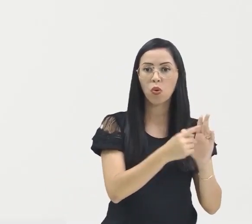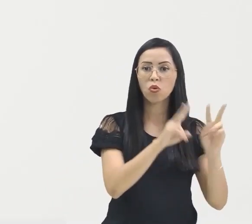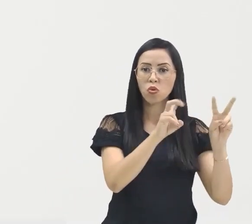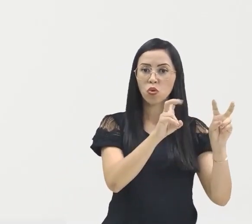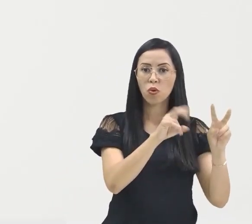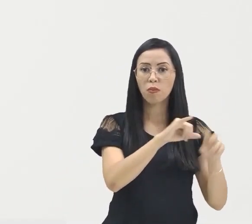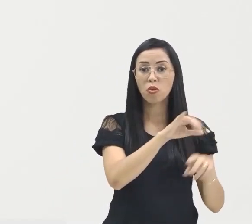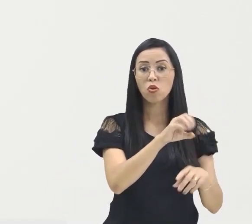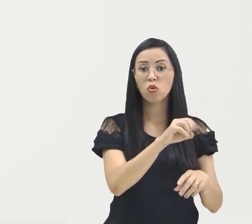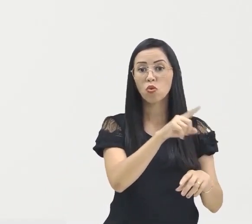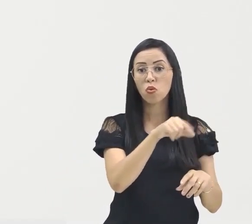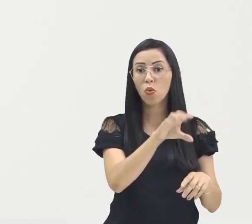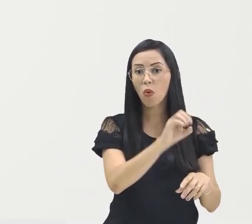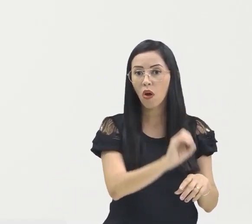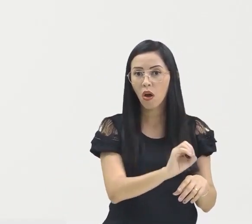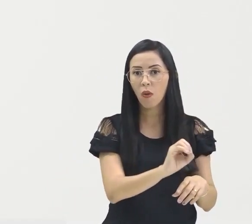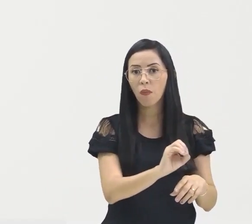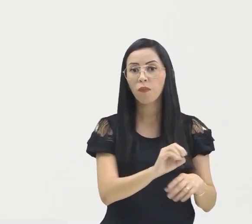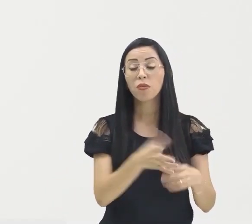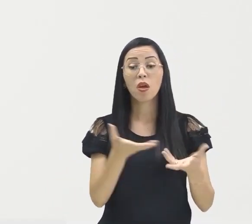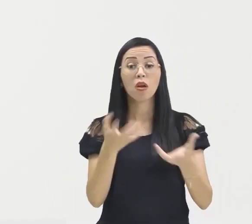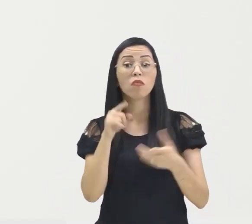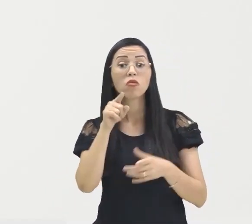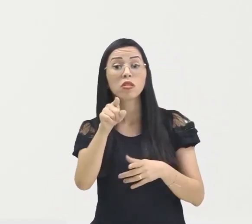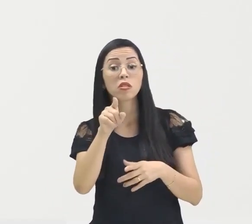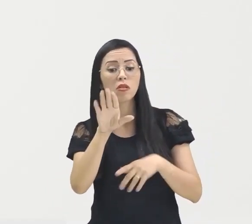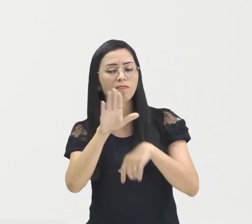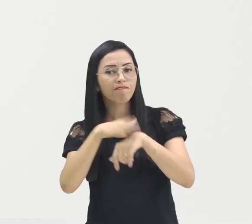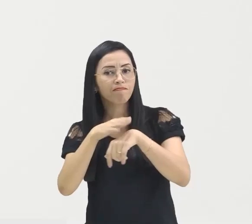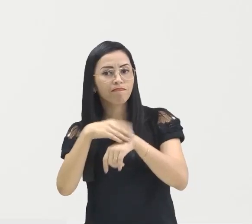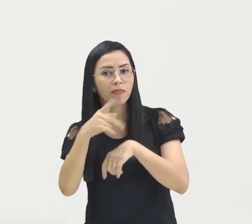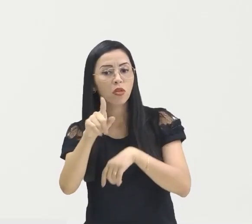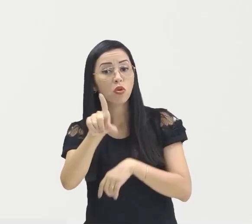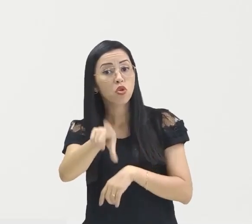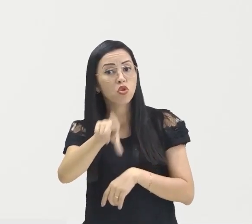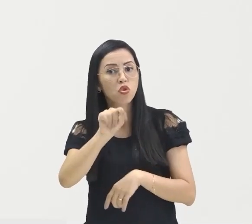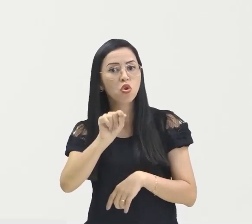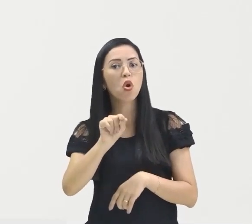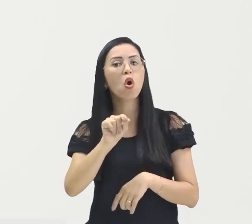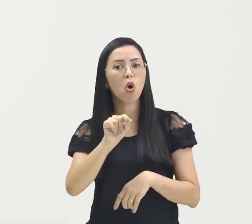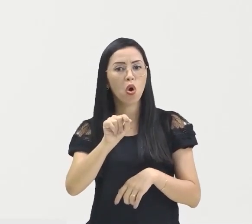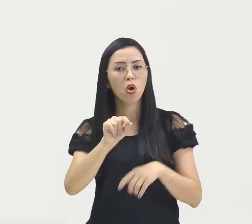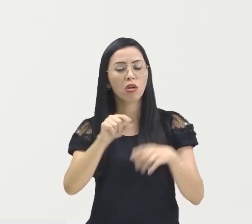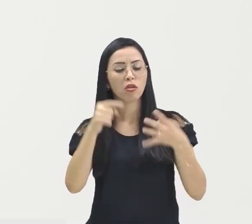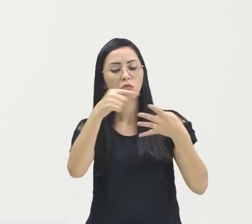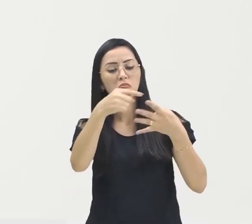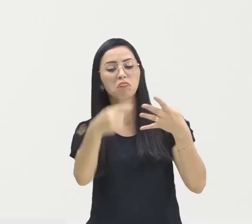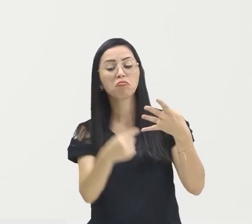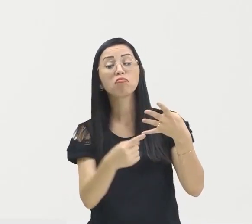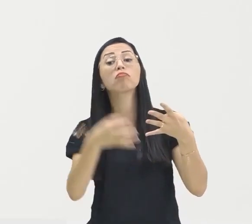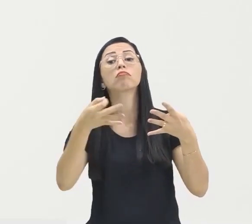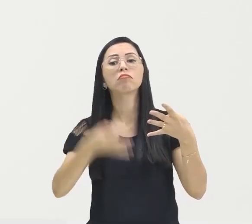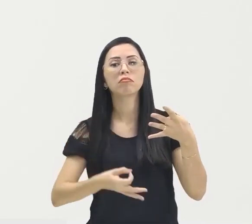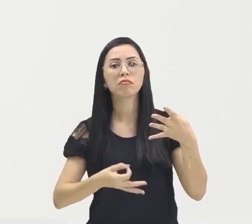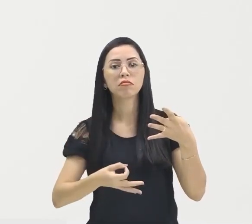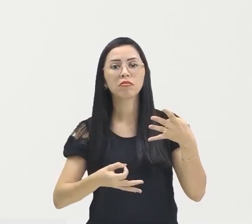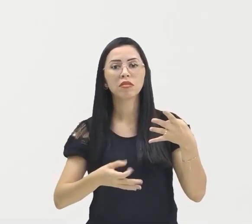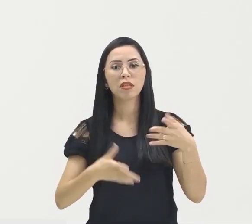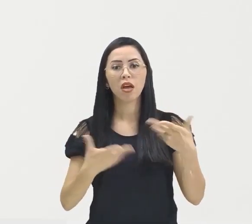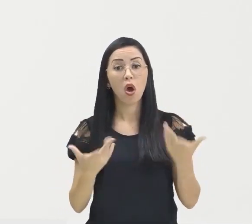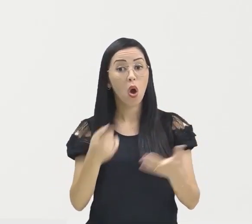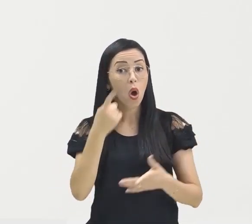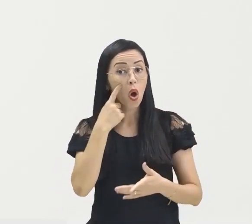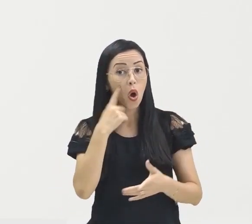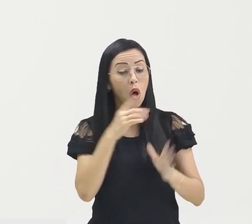alternativa correta. Eu quero a alternativa correta. Vamos ler as opções. Os textos abordam o mesmo assunto, ou